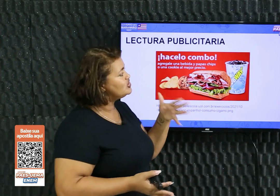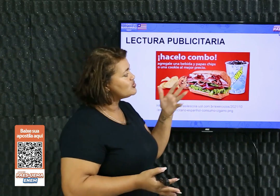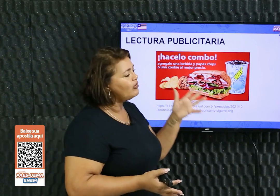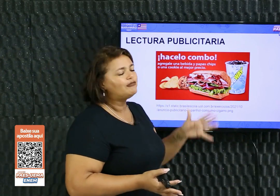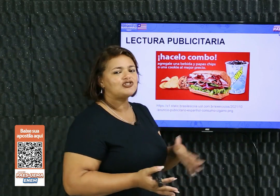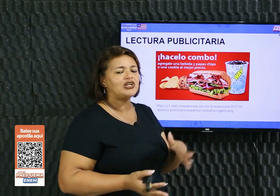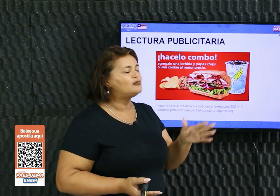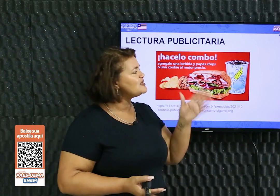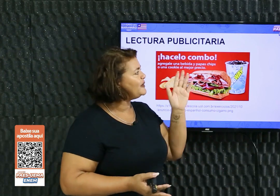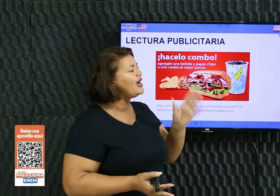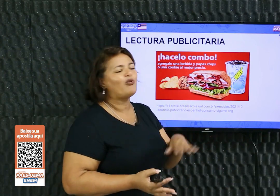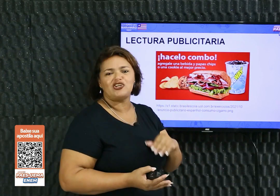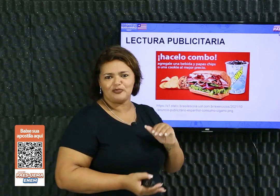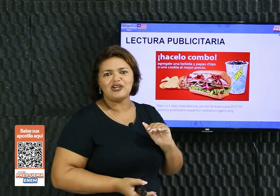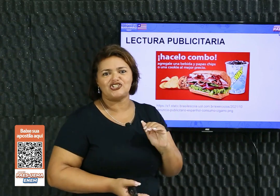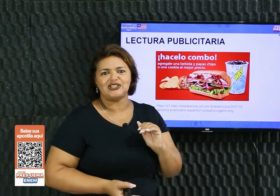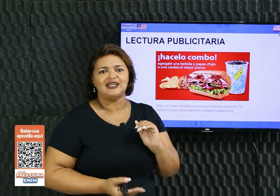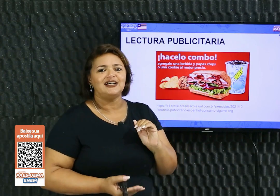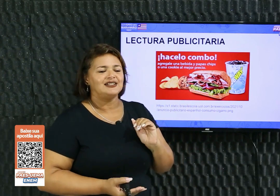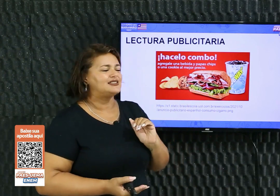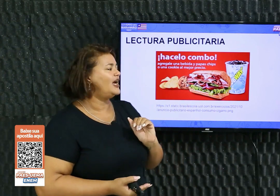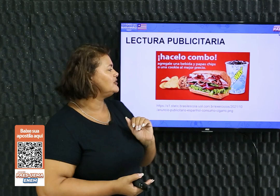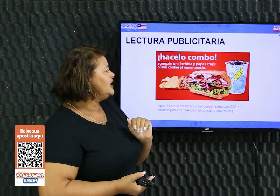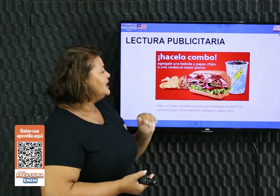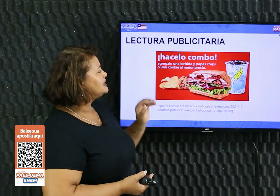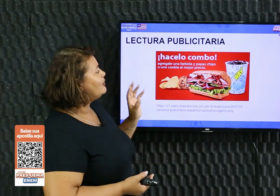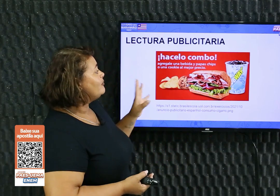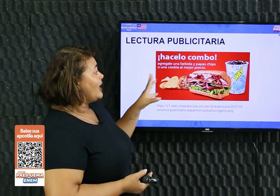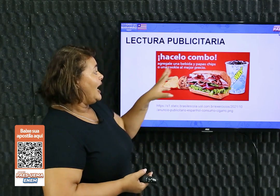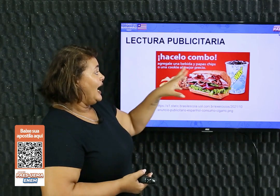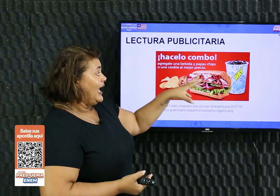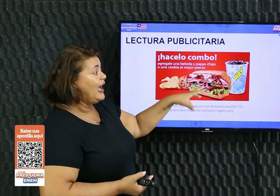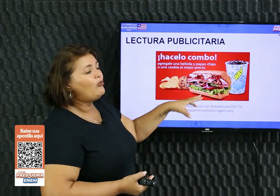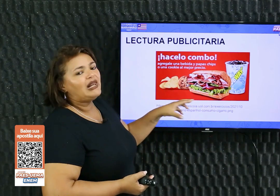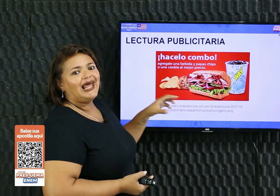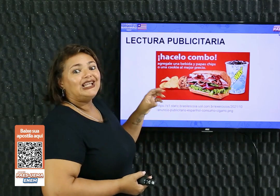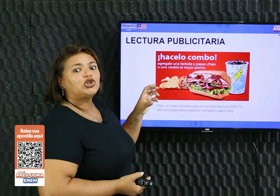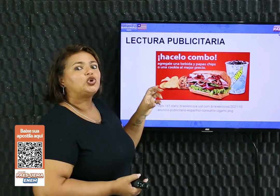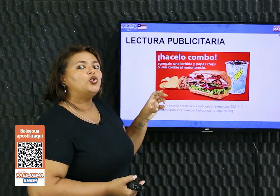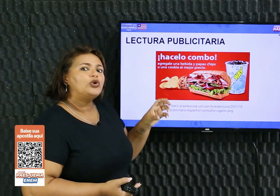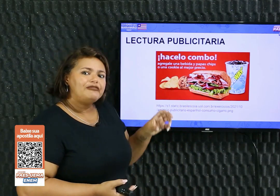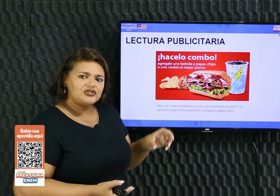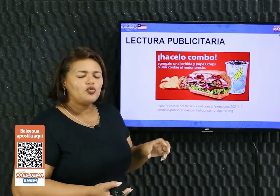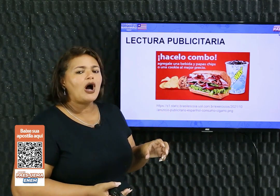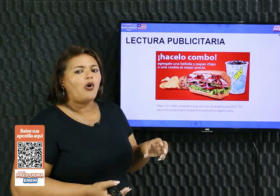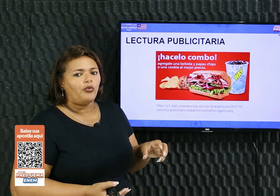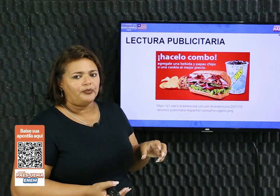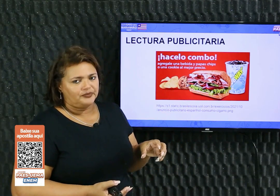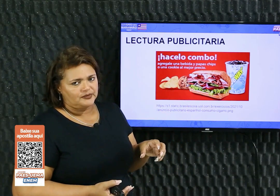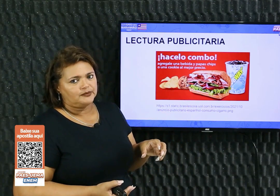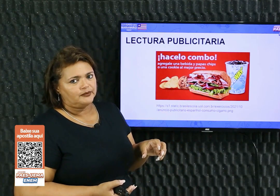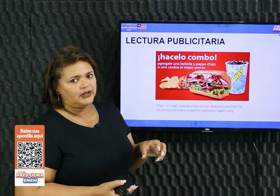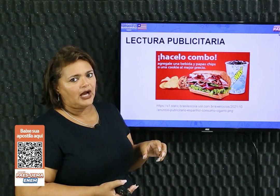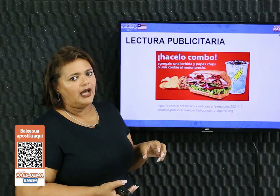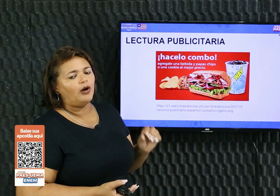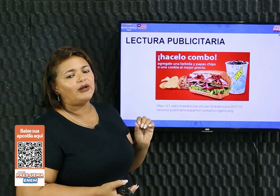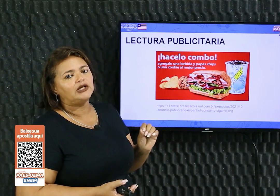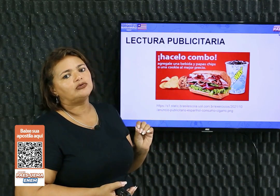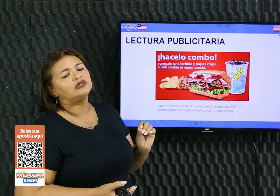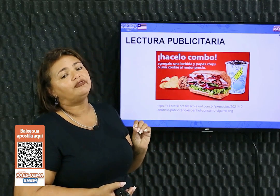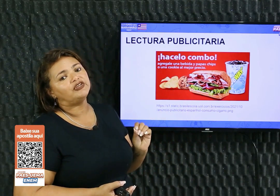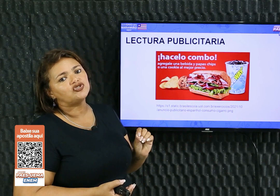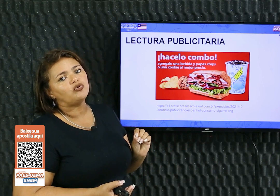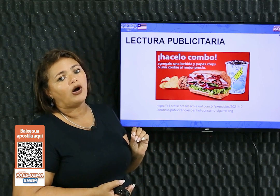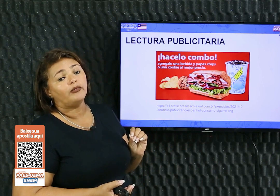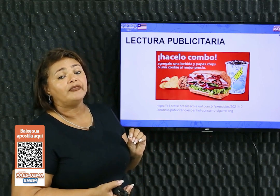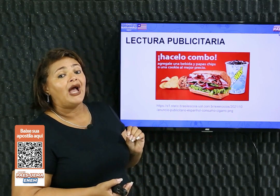não me diz qual é o refrigerante, mas pela cor a gente imagina, certo? Então, é uma leitura visual, tá? É uma